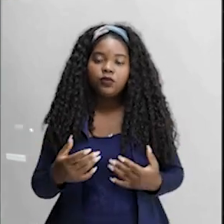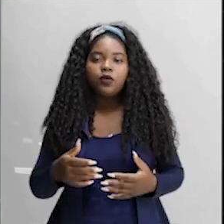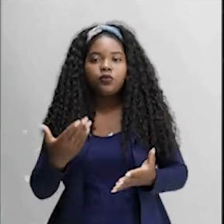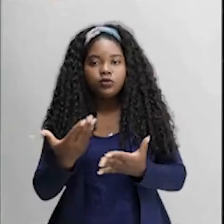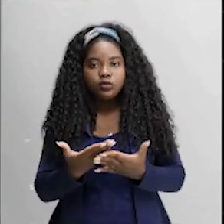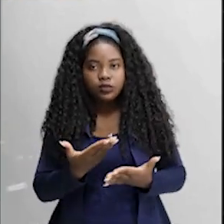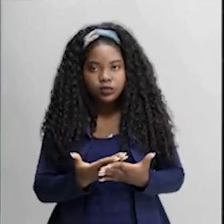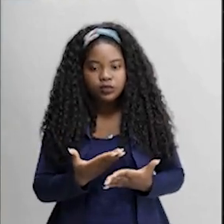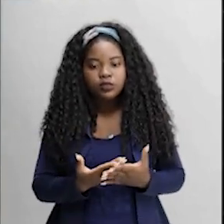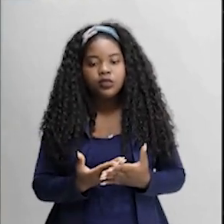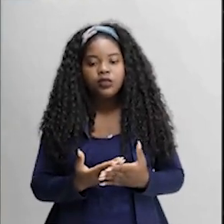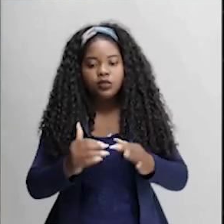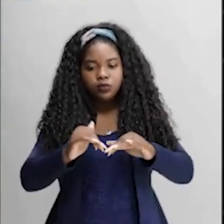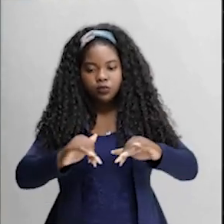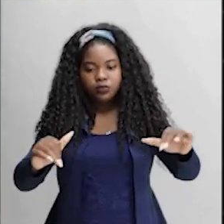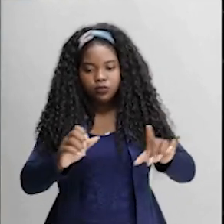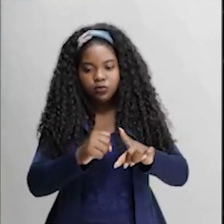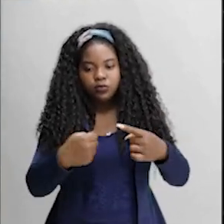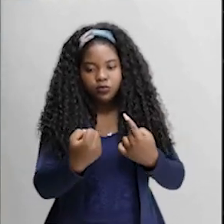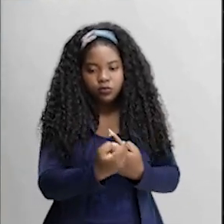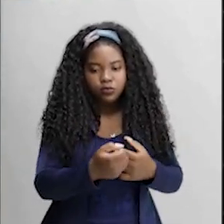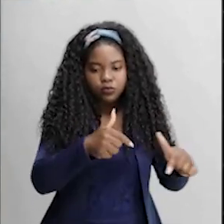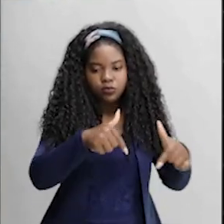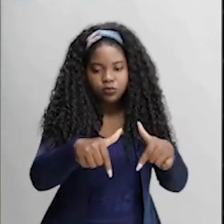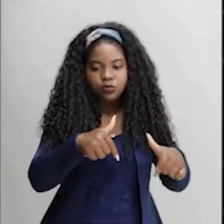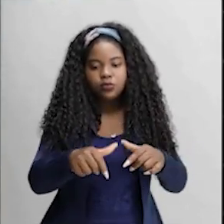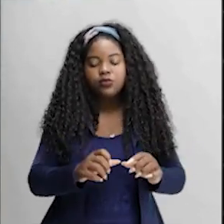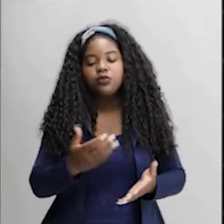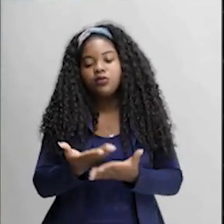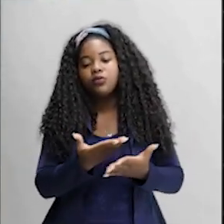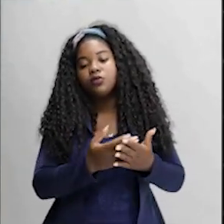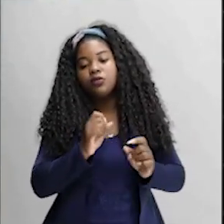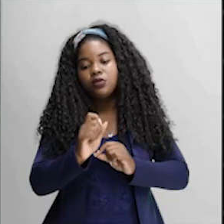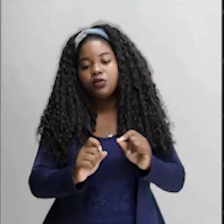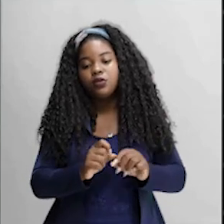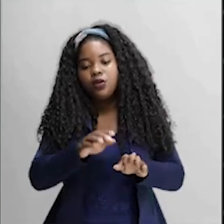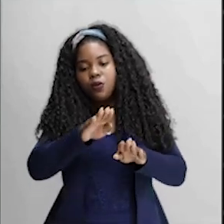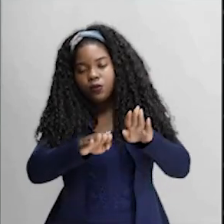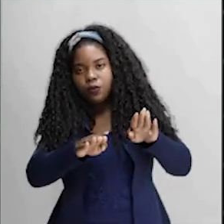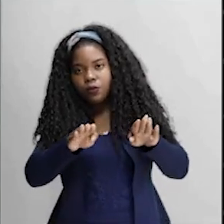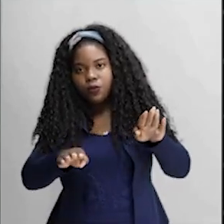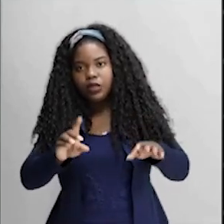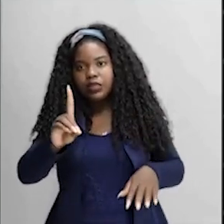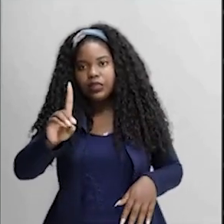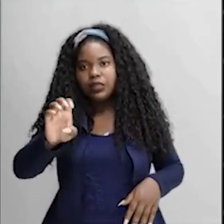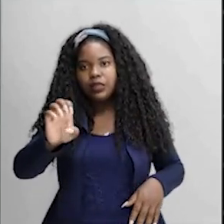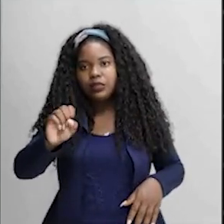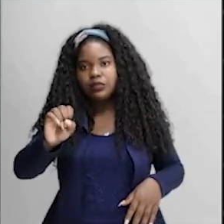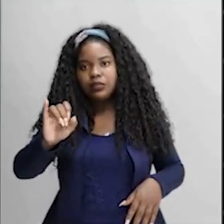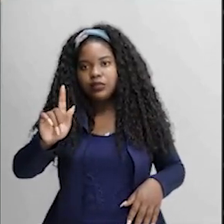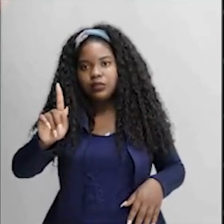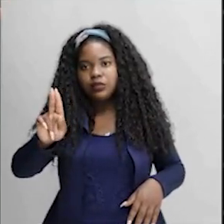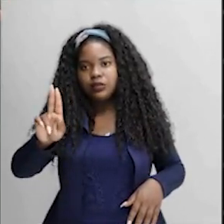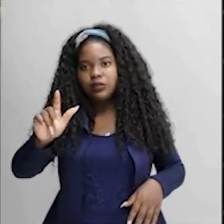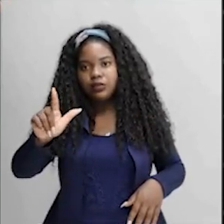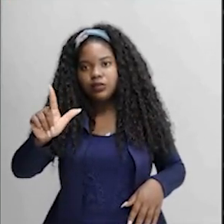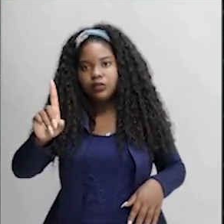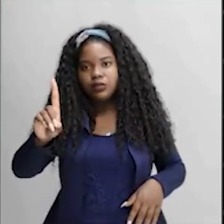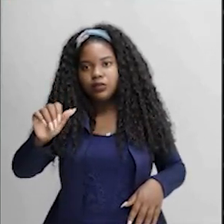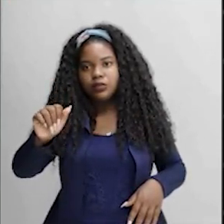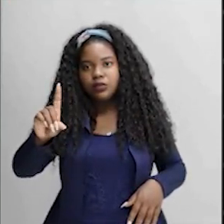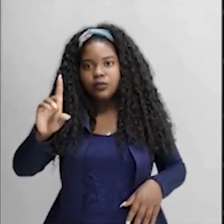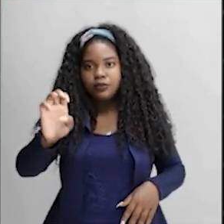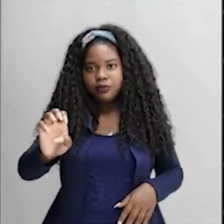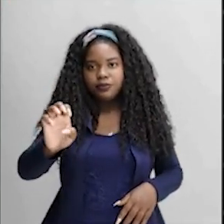estudando a divisão social do trabalho, você está estudando a desigualdade a partir de algum elemento. Pode ser o intelecto, como eu falei para vocês,